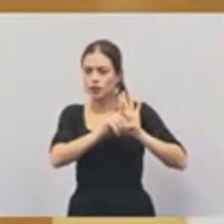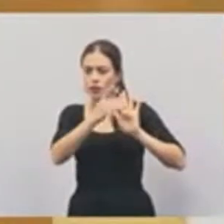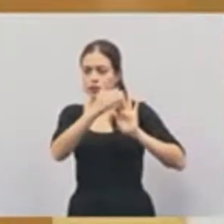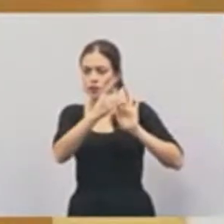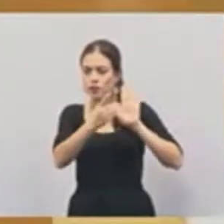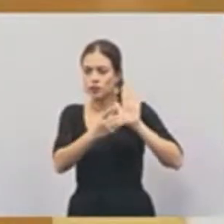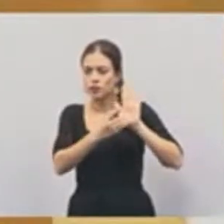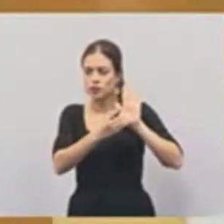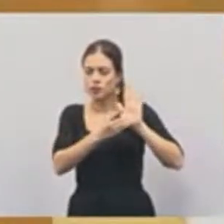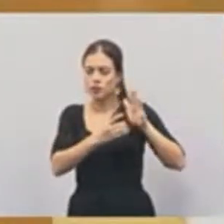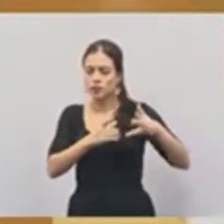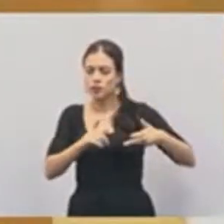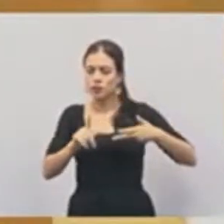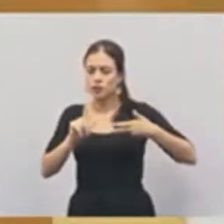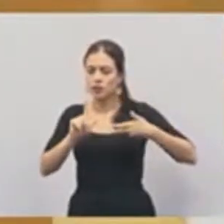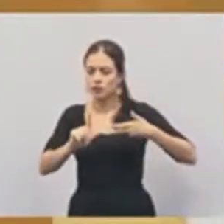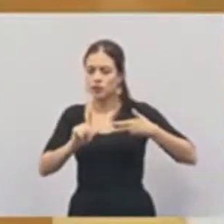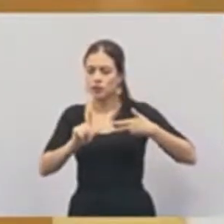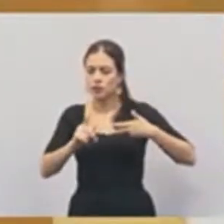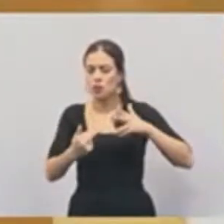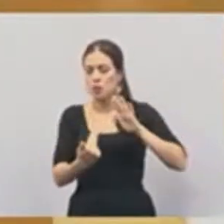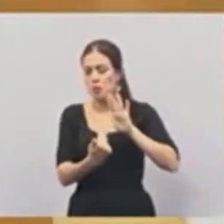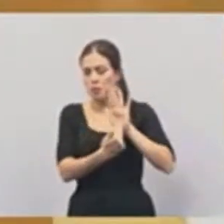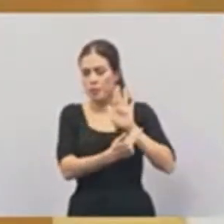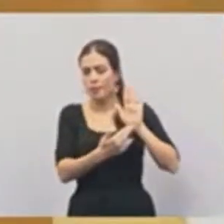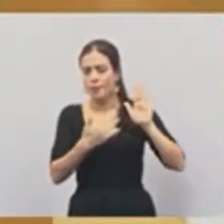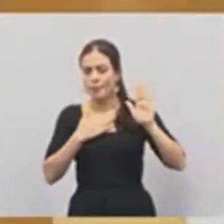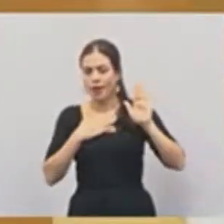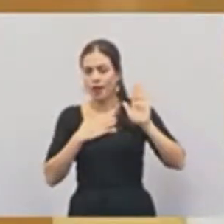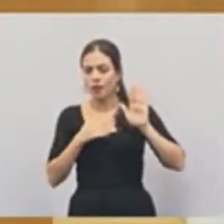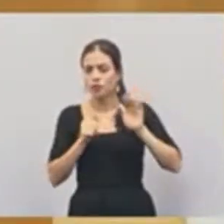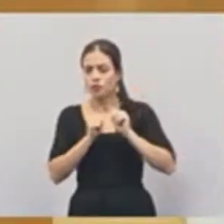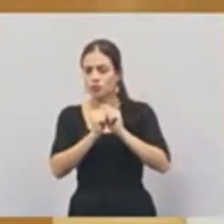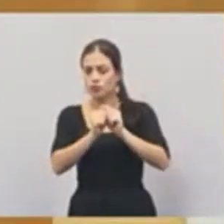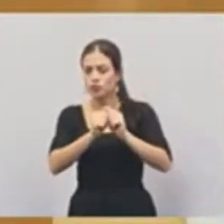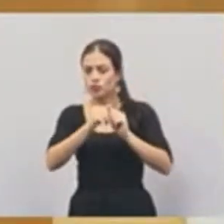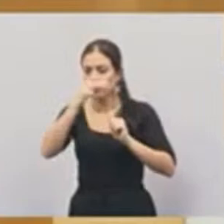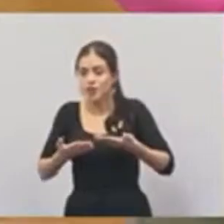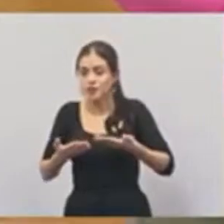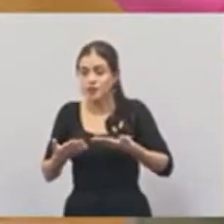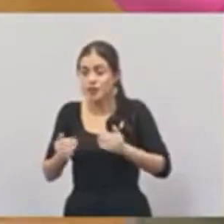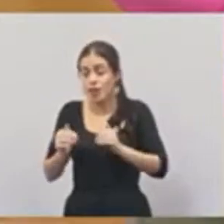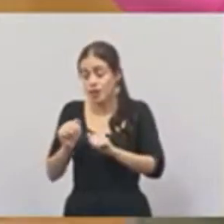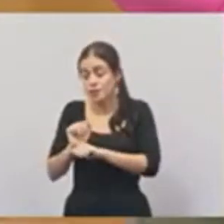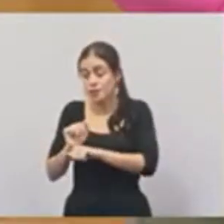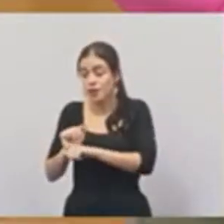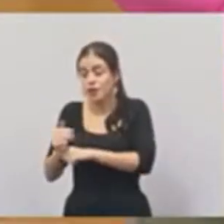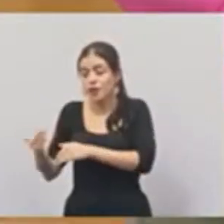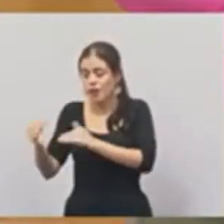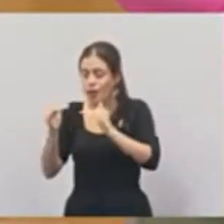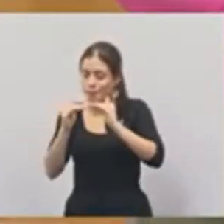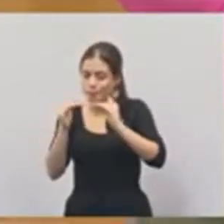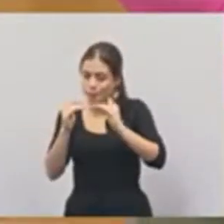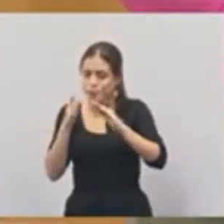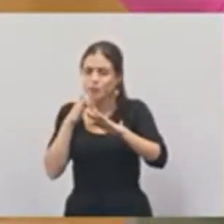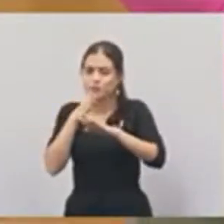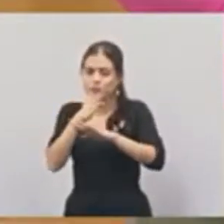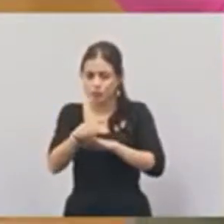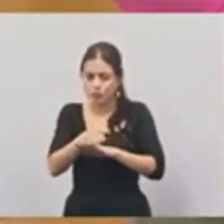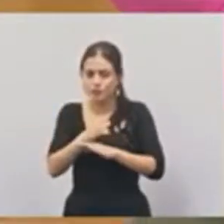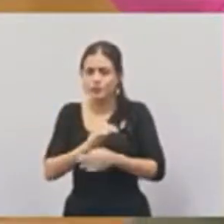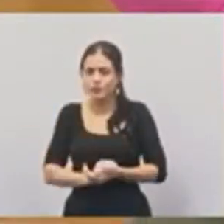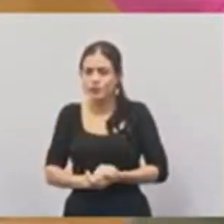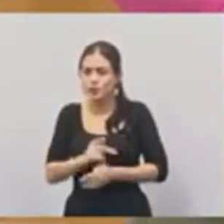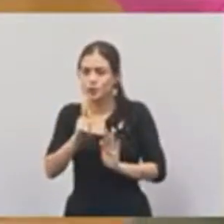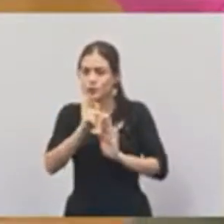a solenidade em homenagem ao artista jacareiense. A propositura tem o objetivo de celebrar a cultura